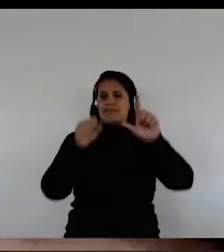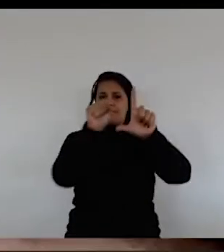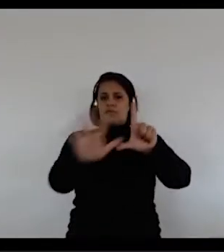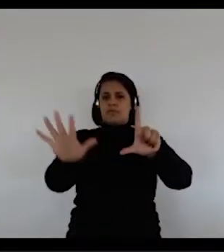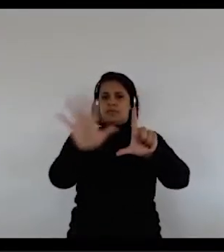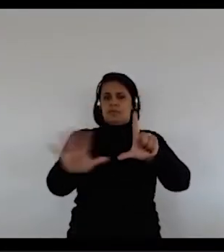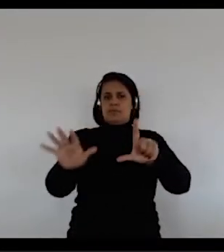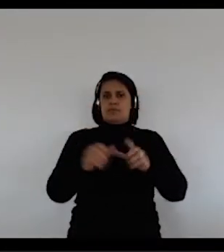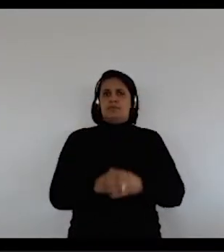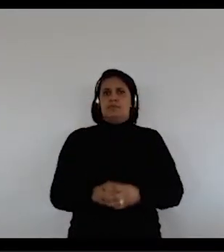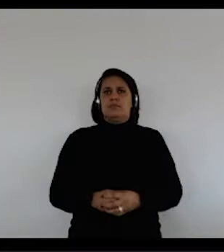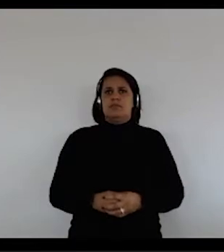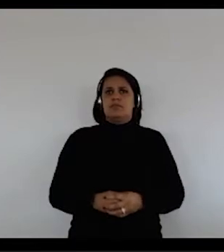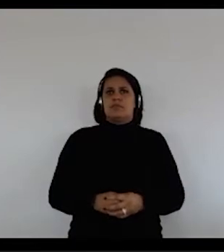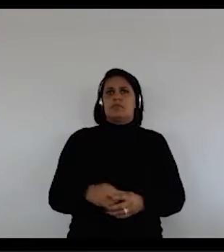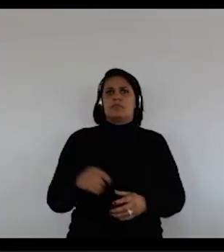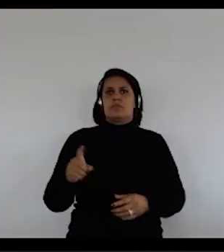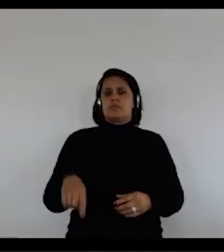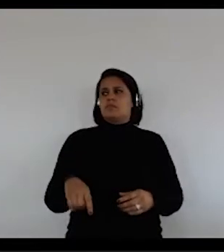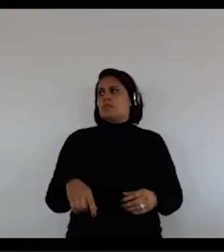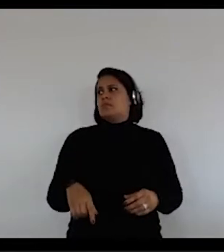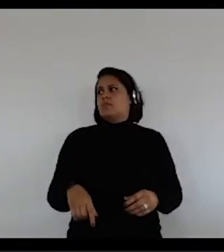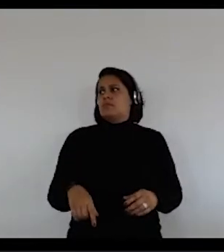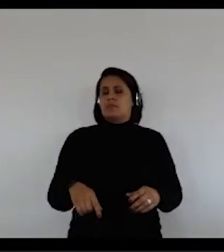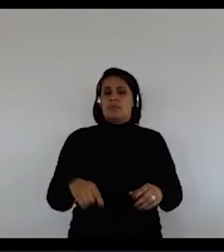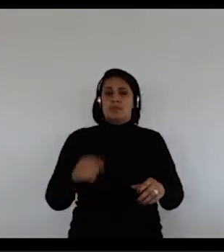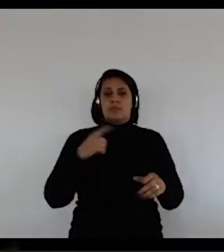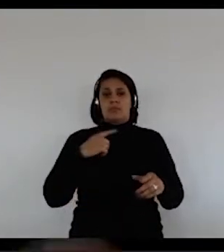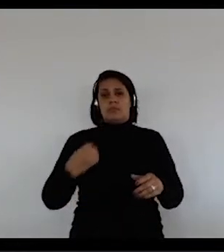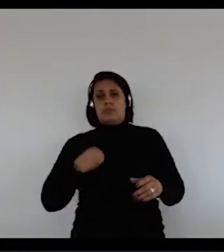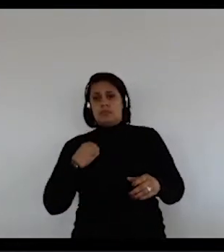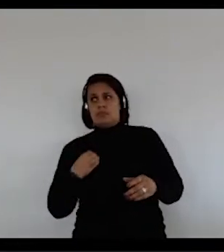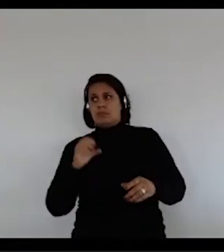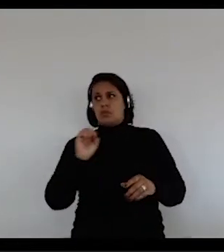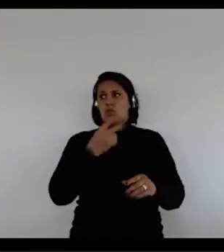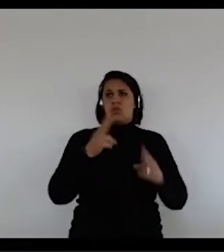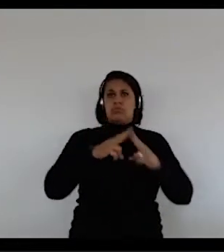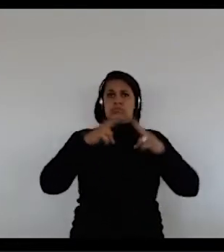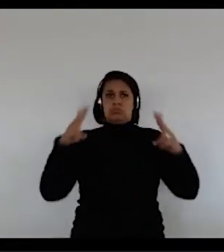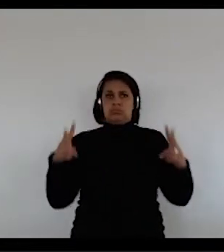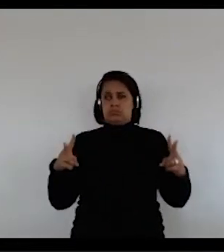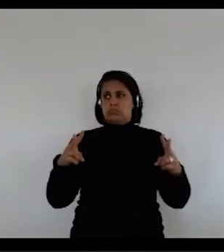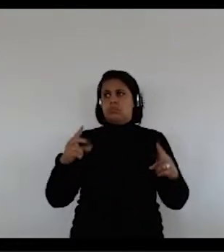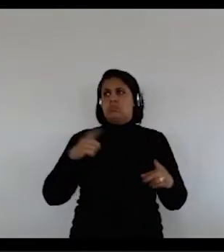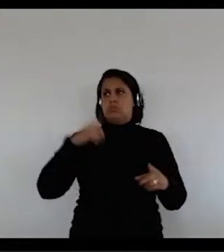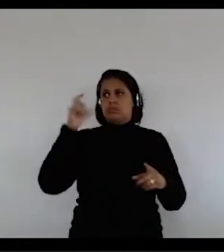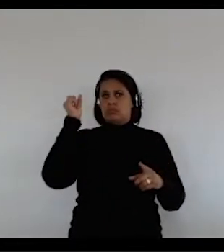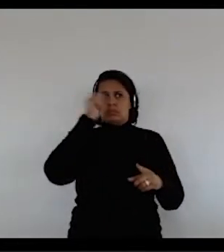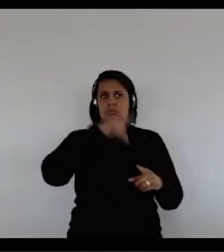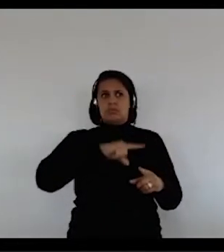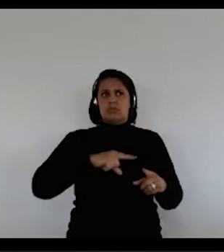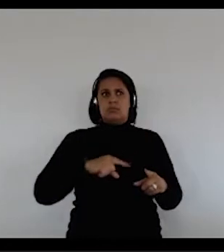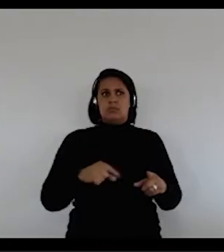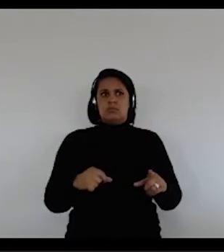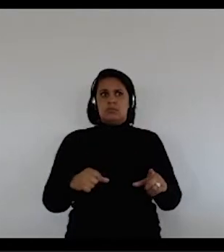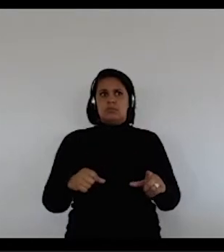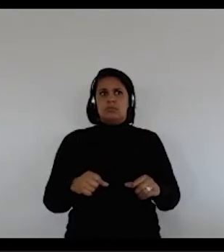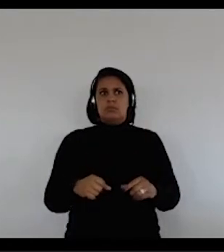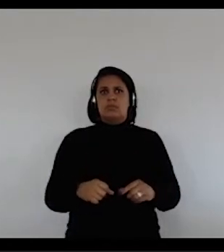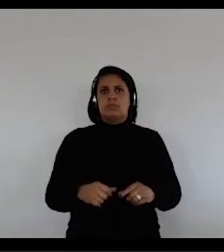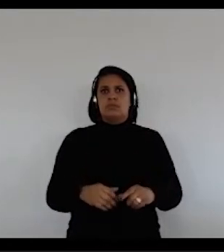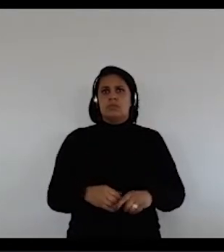videoconferências presenciais e as não presenciais, por dificuldades técnicas, por não ter